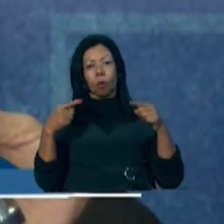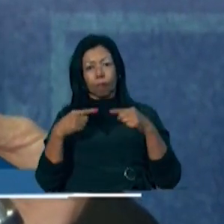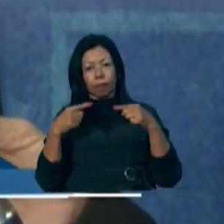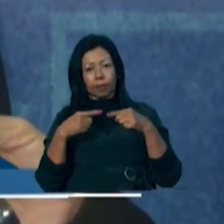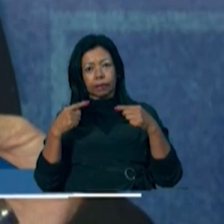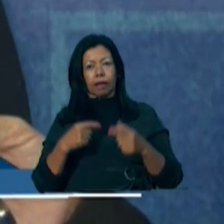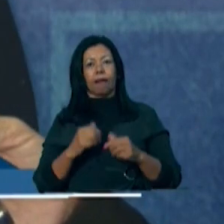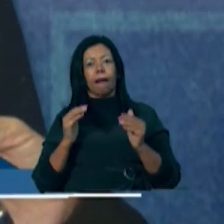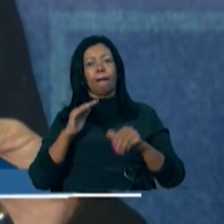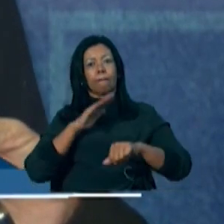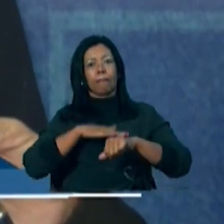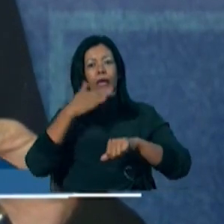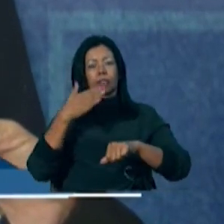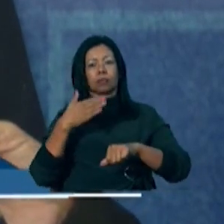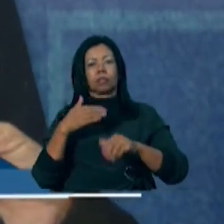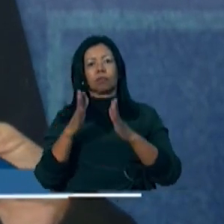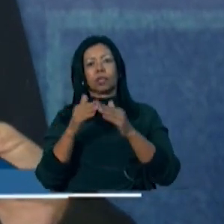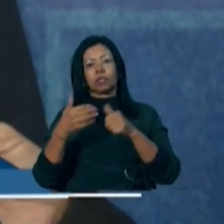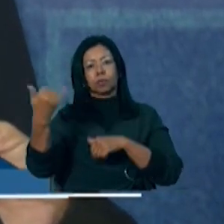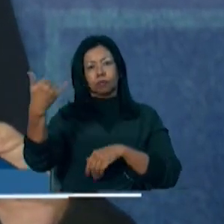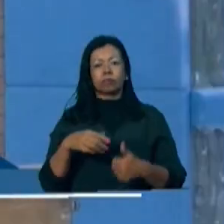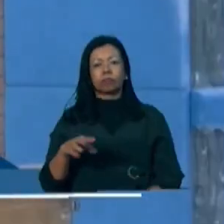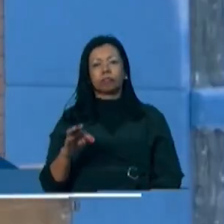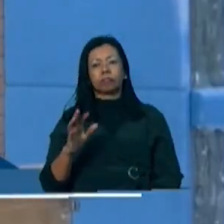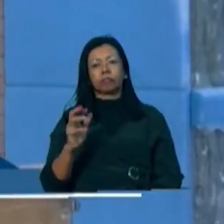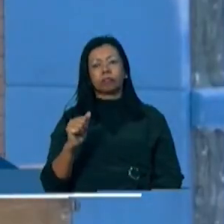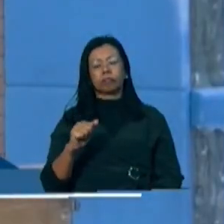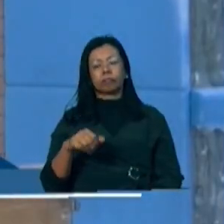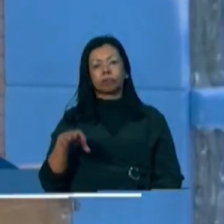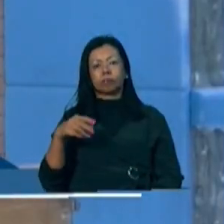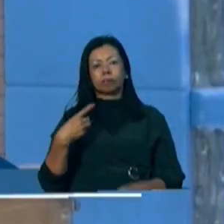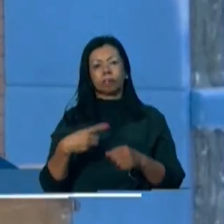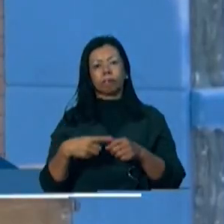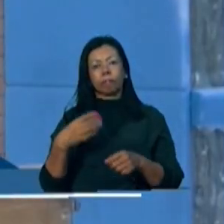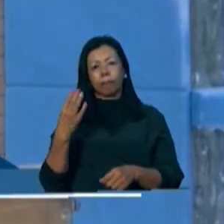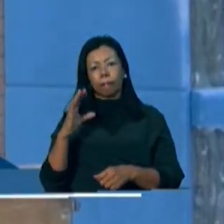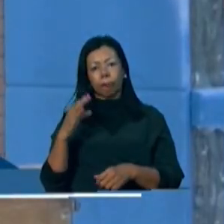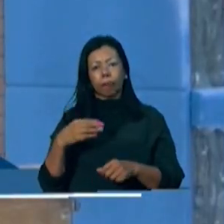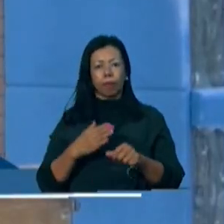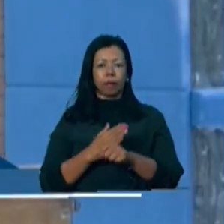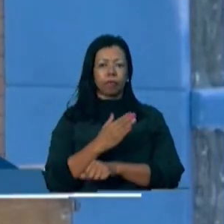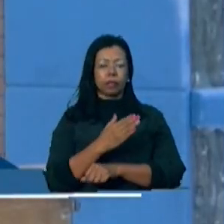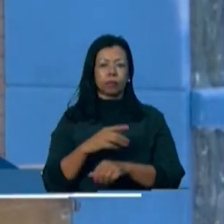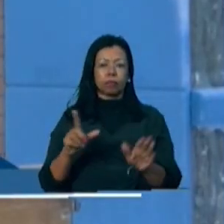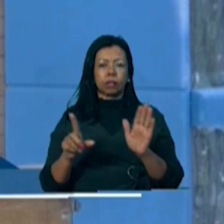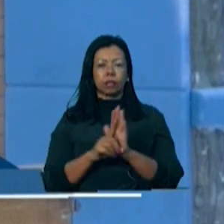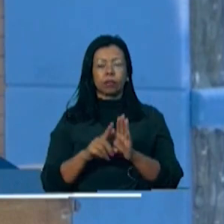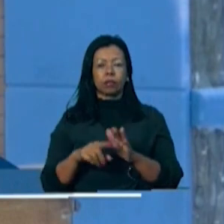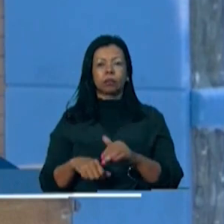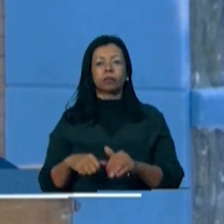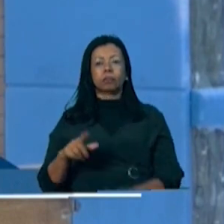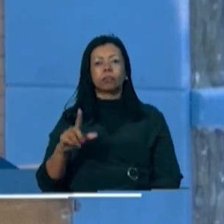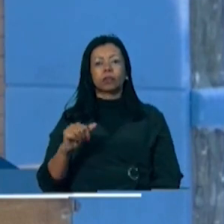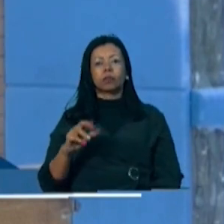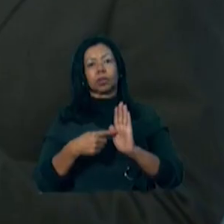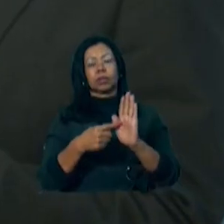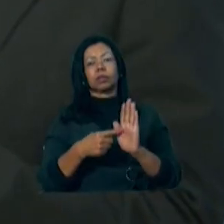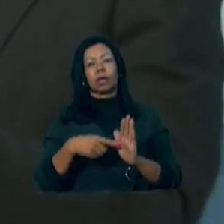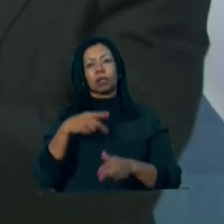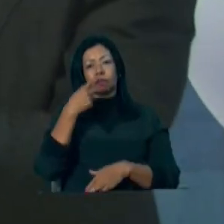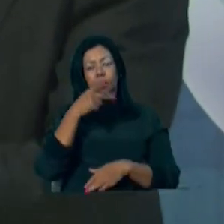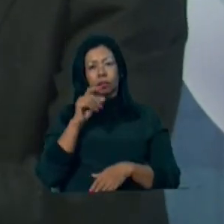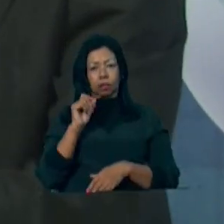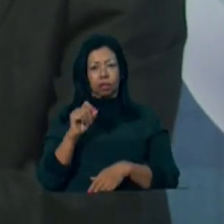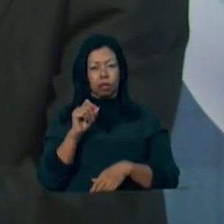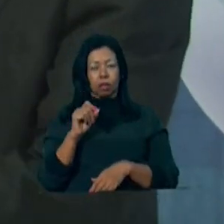suplementar então pedimos informações vamos trazer a sociedade depois da vida das mesmas outro requerimento apresentado pelo senhor